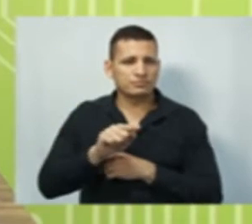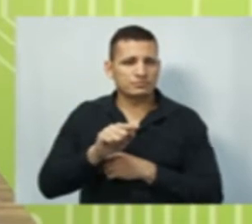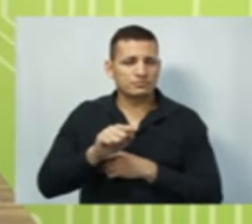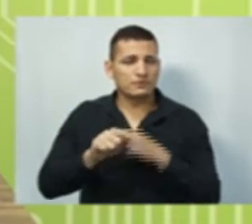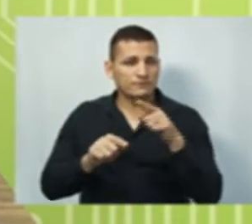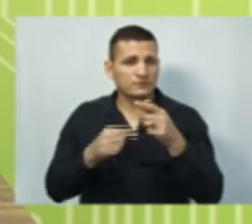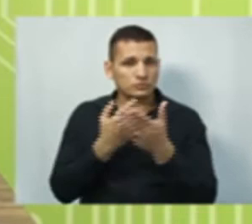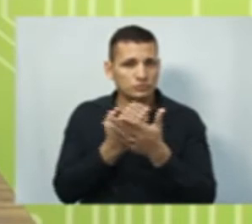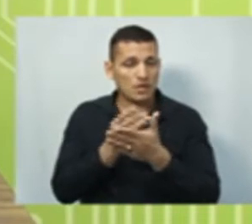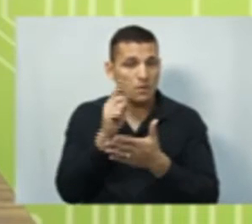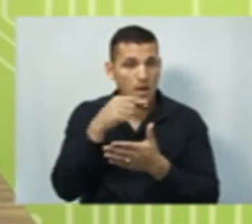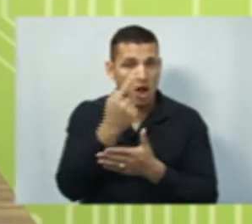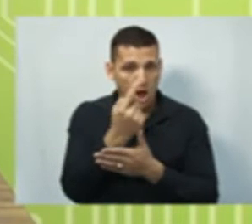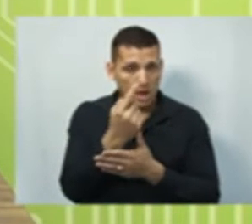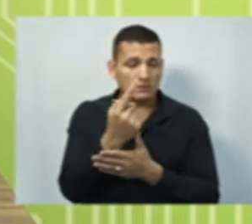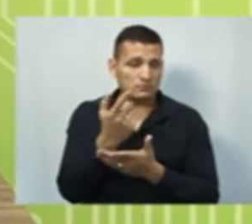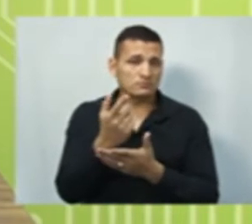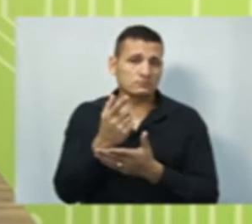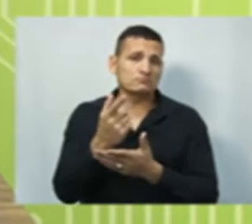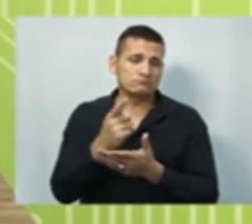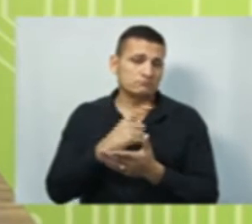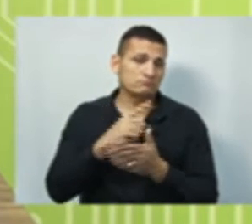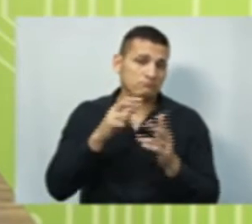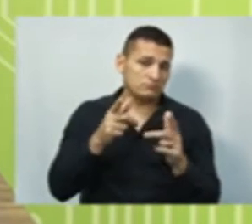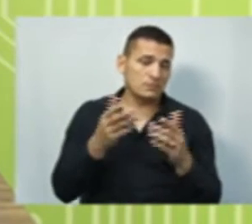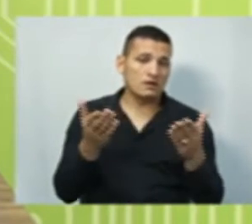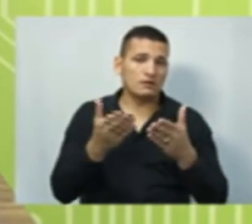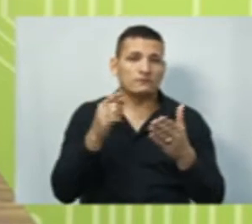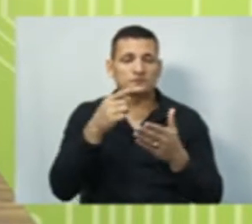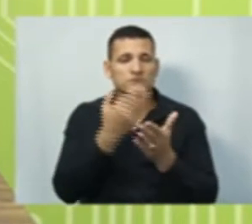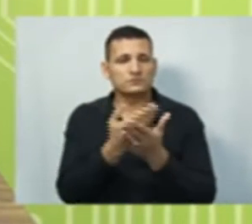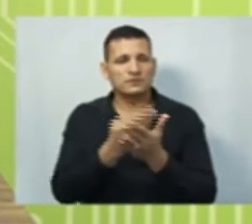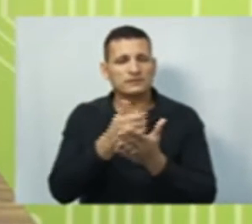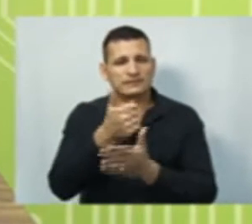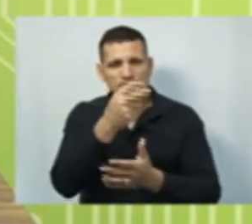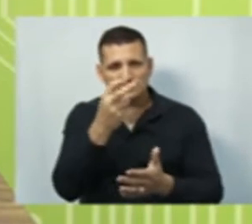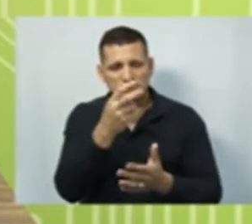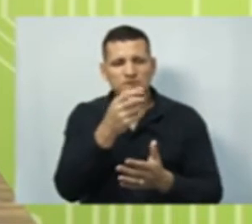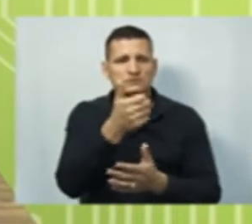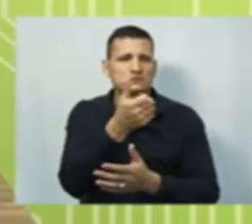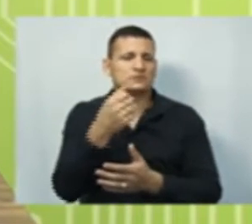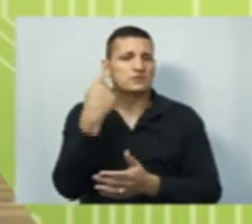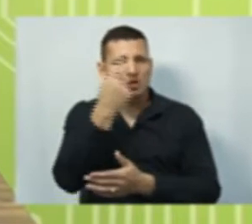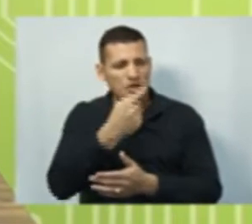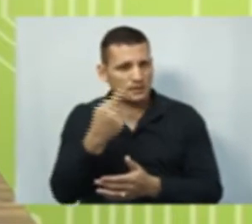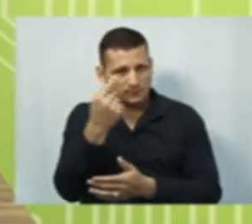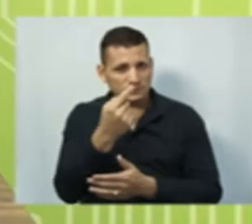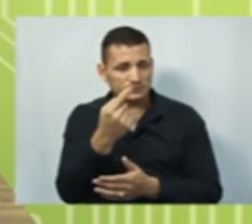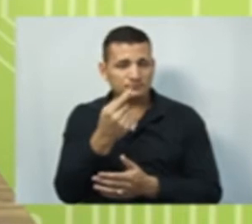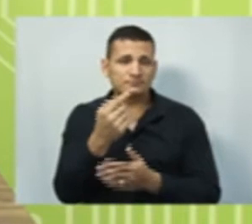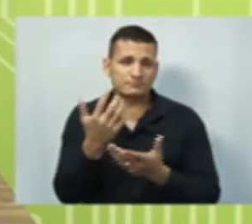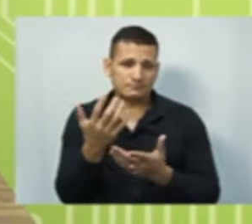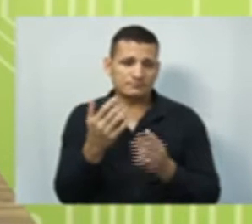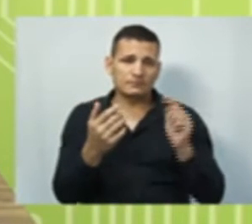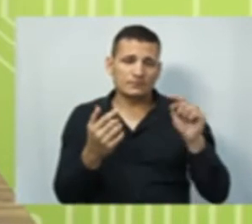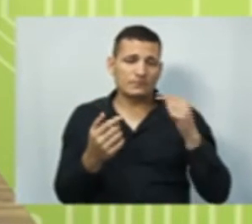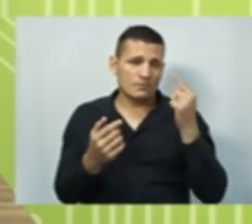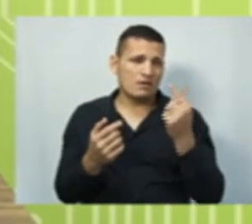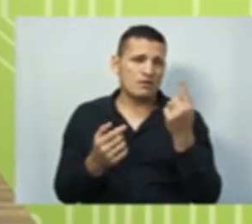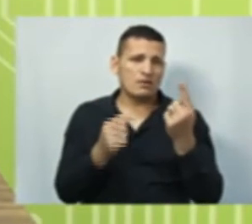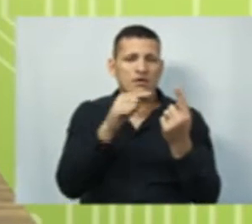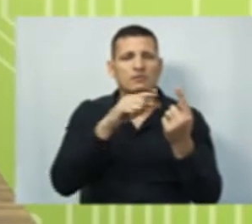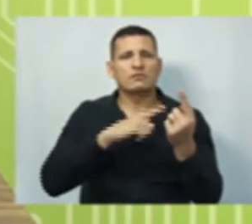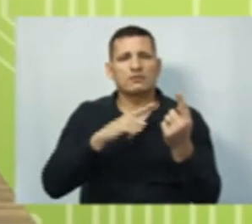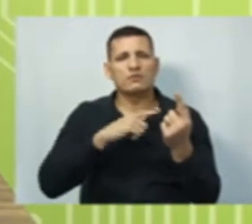muita diferença. Agora, entre você estudar 15 horas ou 16, essa 1 hora aí costuma fazer uma diferença um